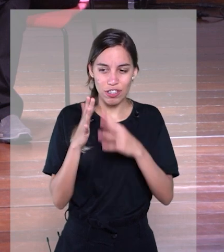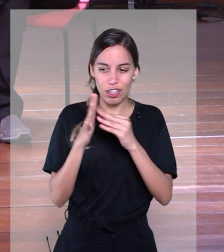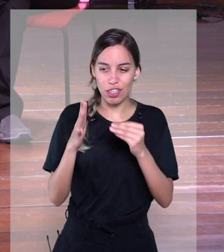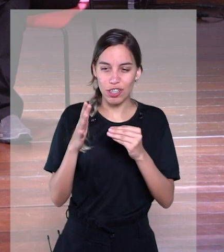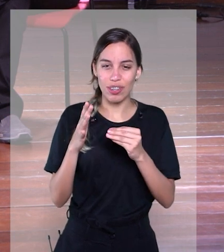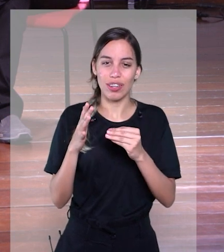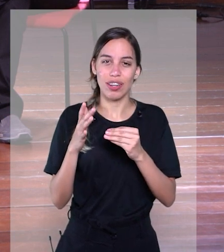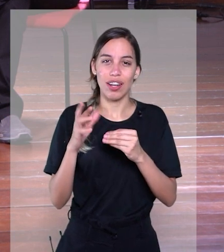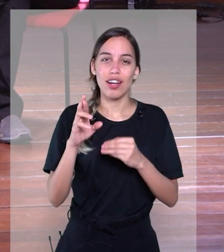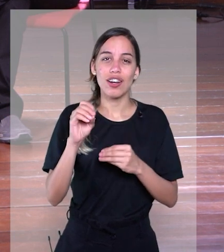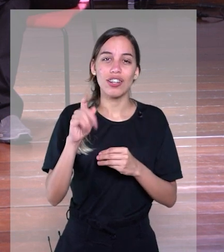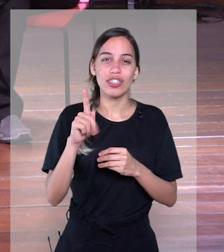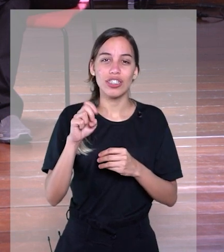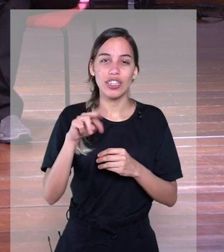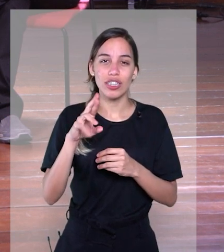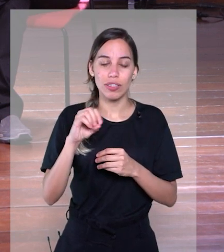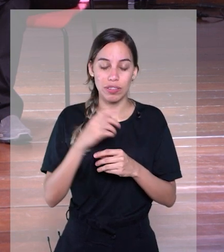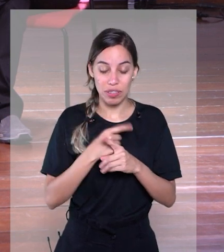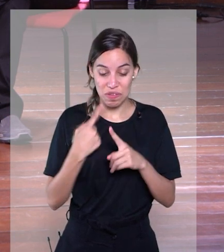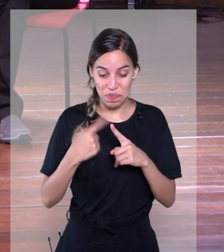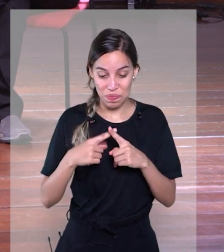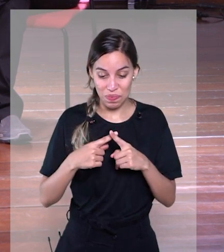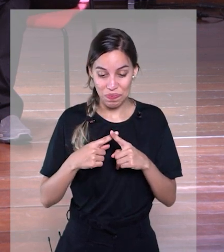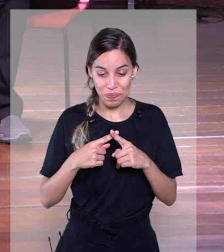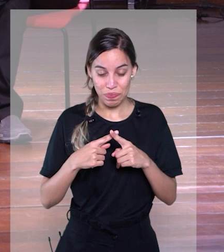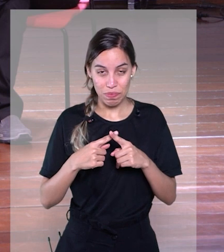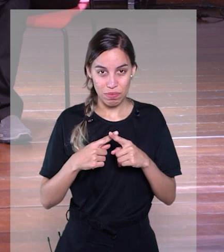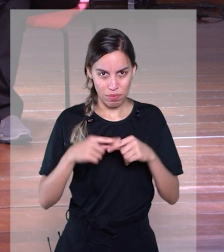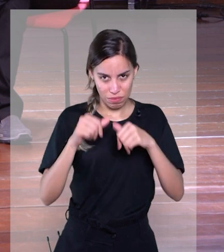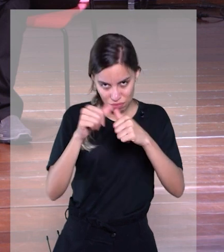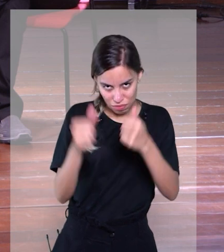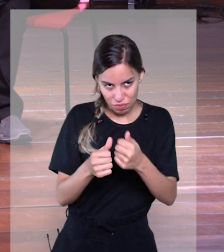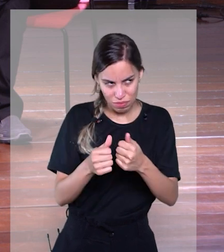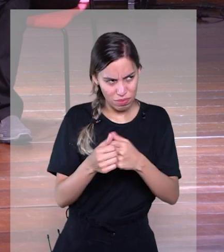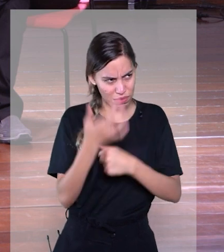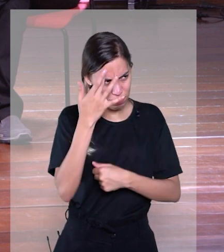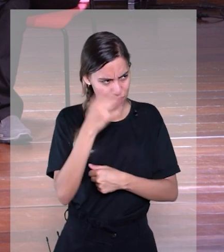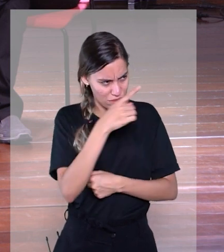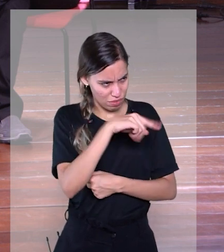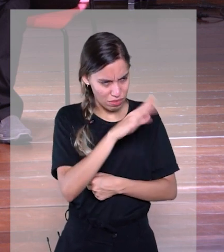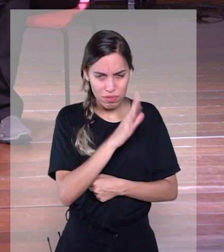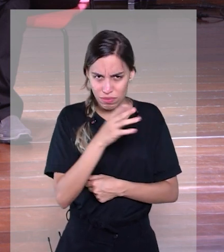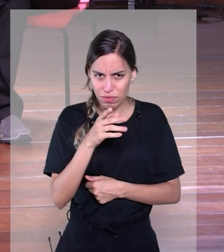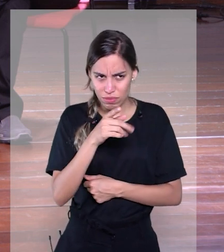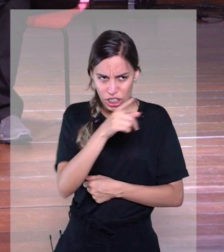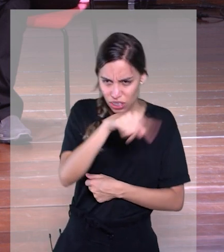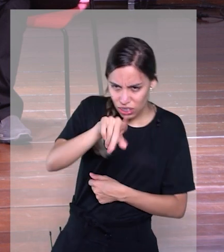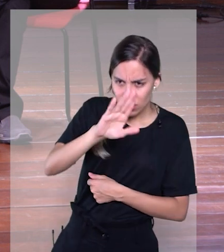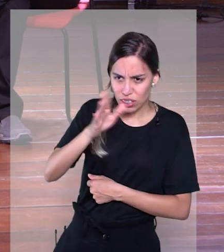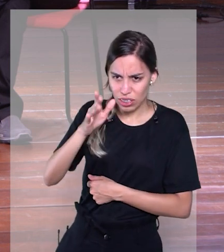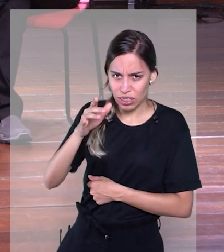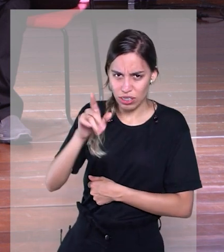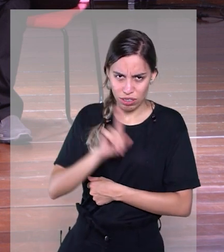digamos, faz parte da história do Carlos com a fotografia. Porque a estátua, não sei se alguém de vocês já foi lá, o Carlos está